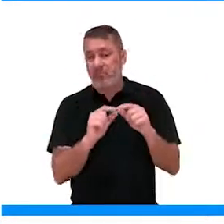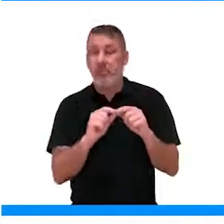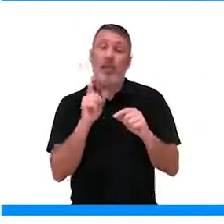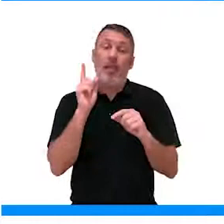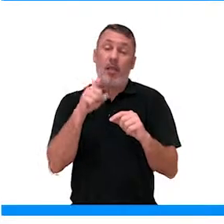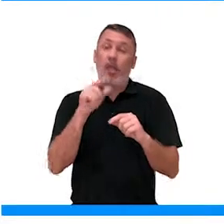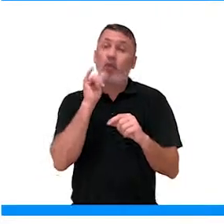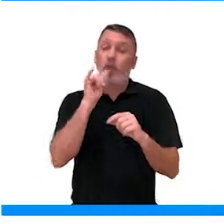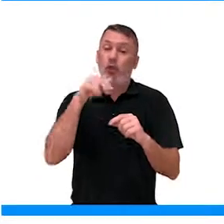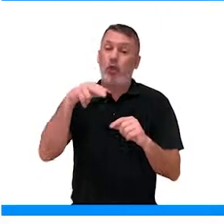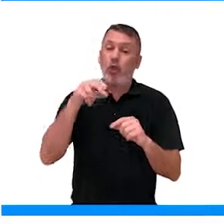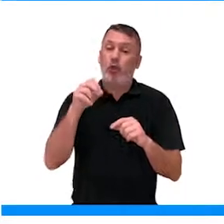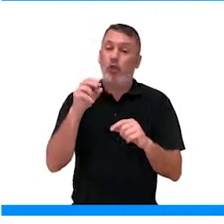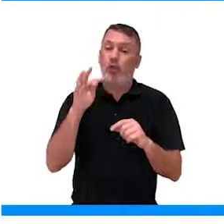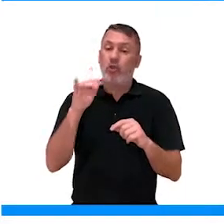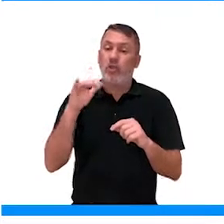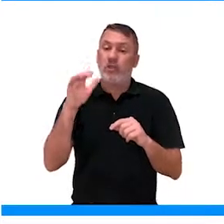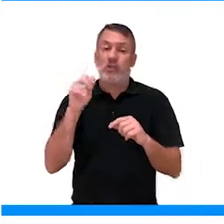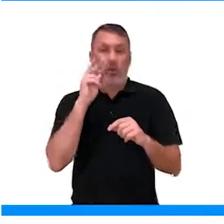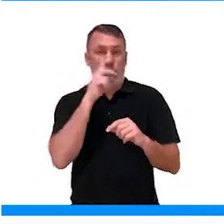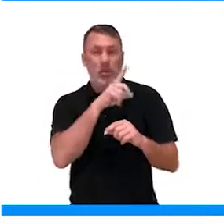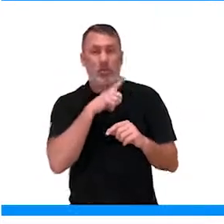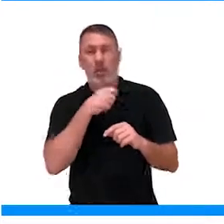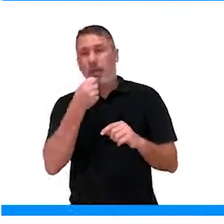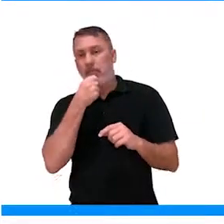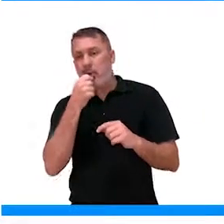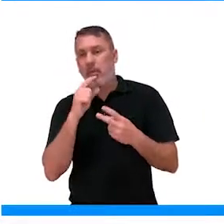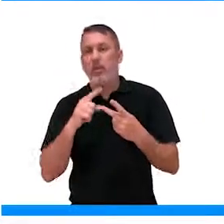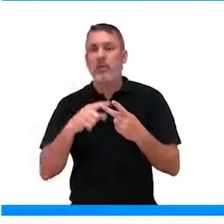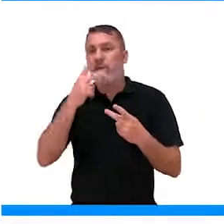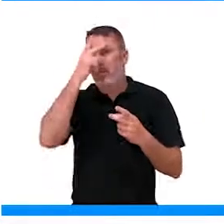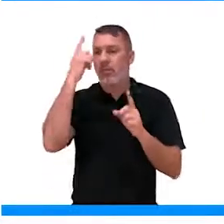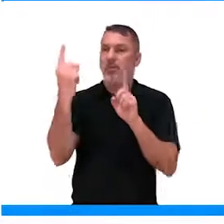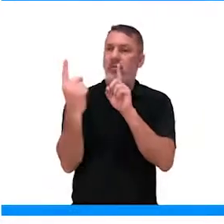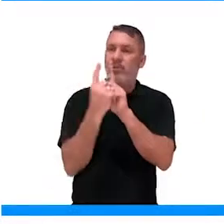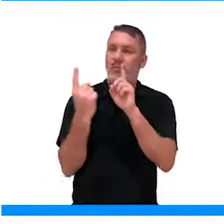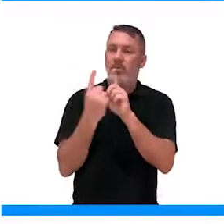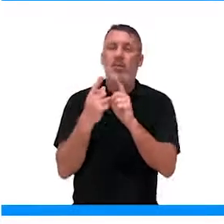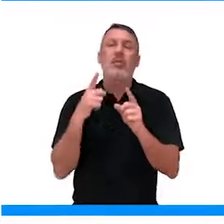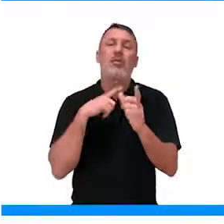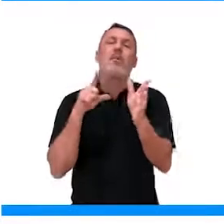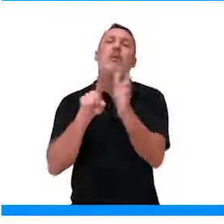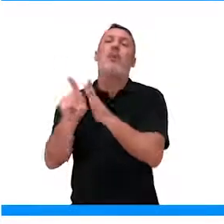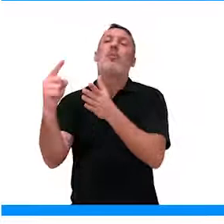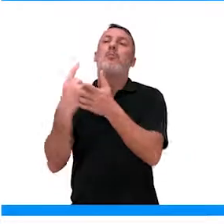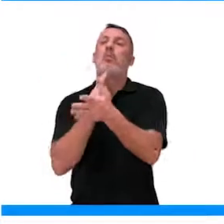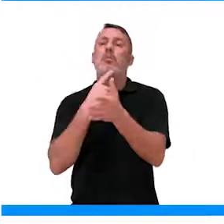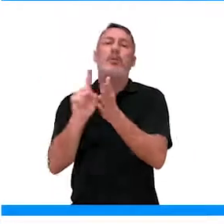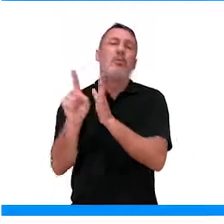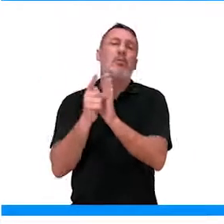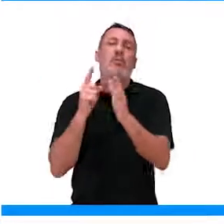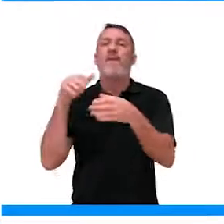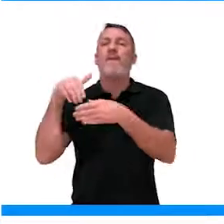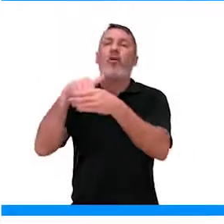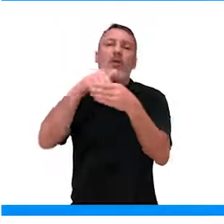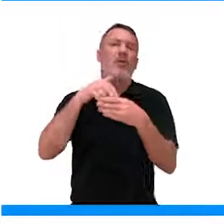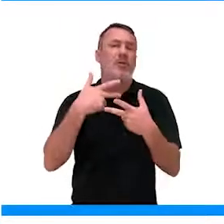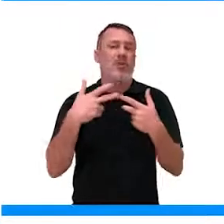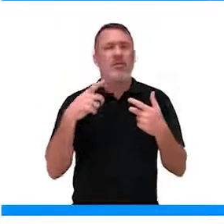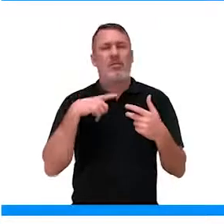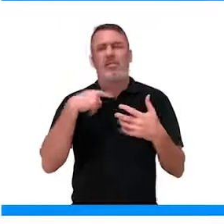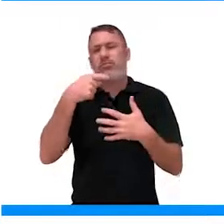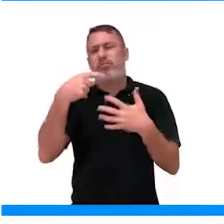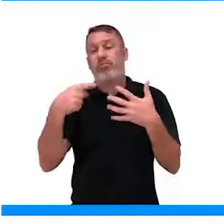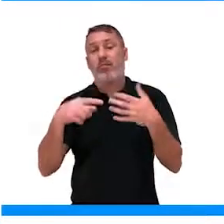gênero textual que é a notícia. Na notícia a gente tem reportagem, a gente tem entrevista, a gente tem enquete, tudo isso é gênero